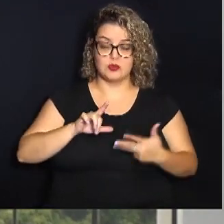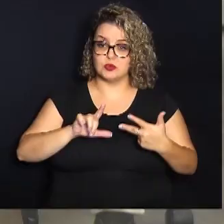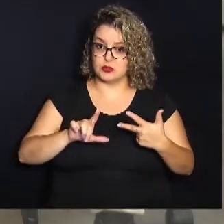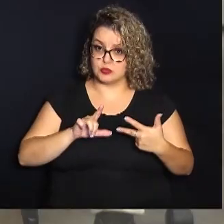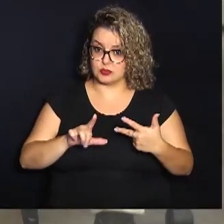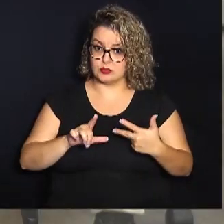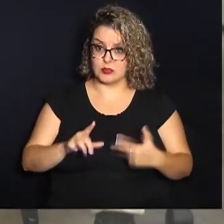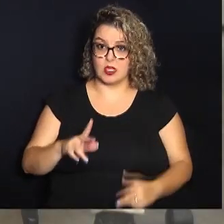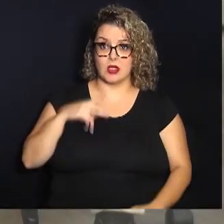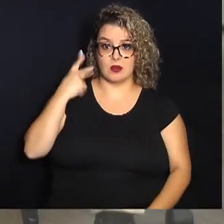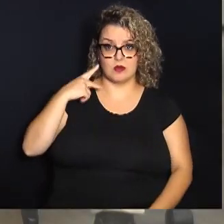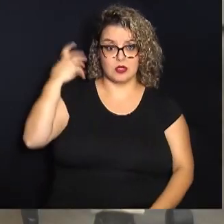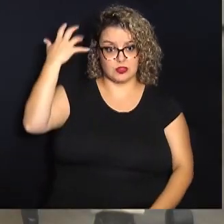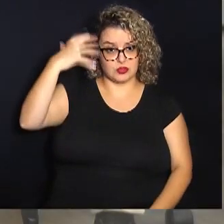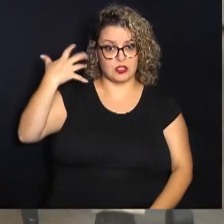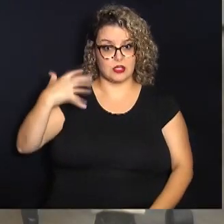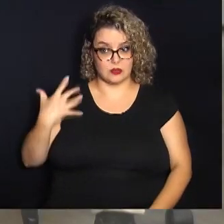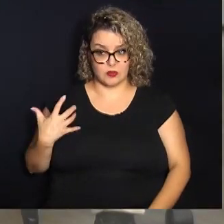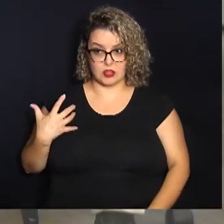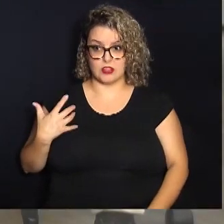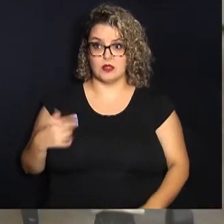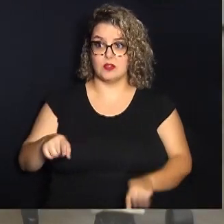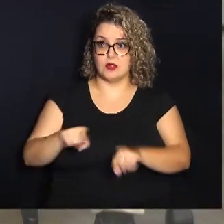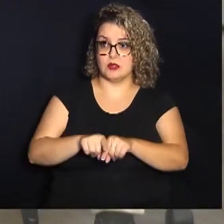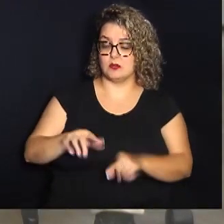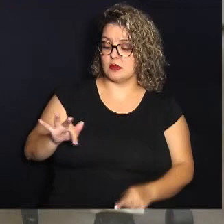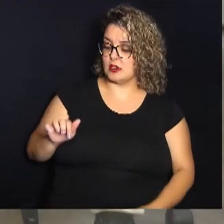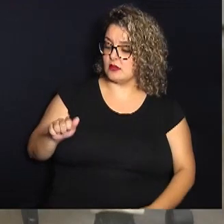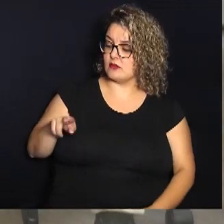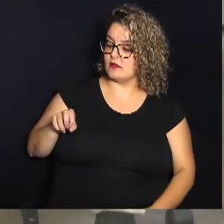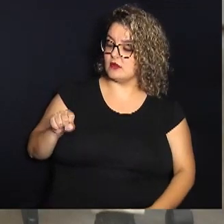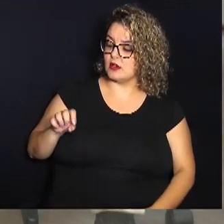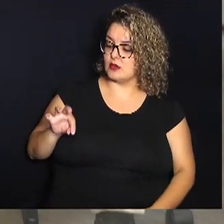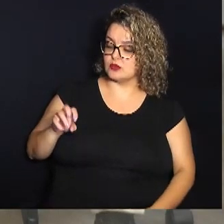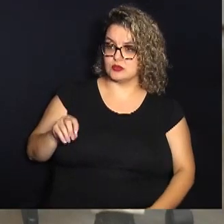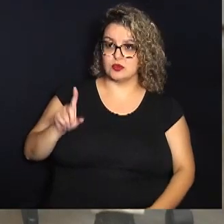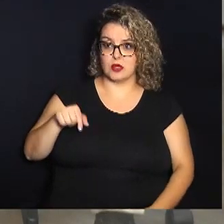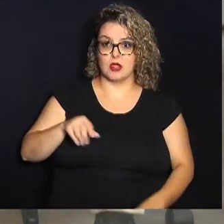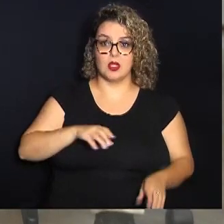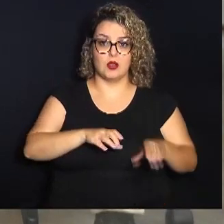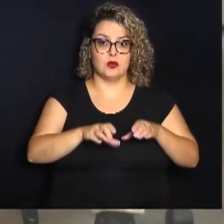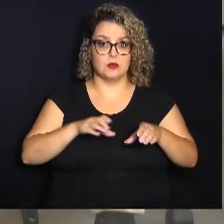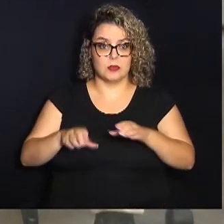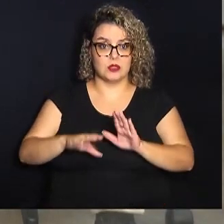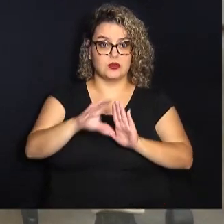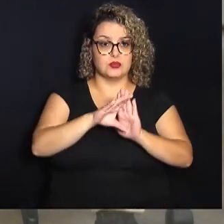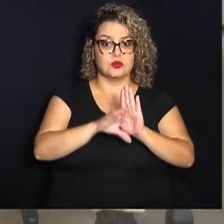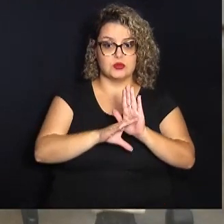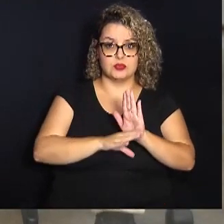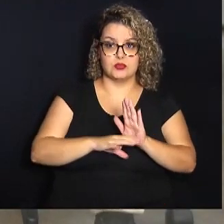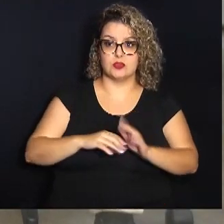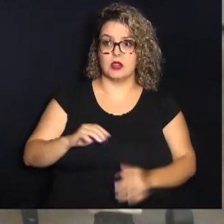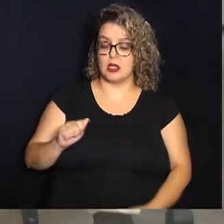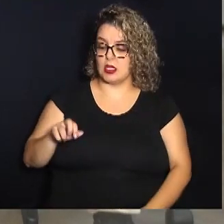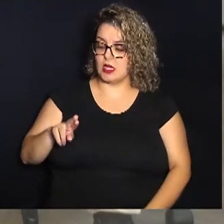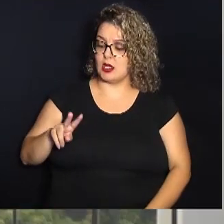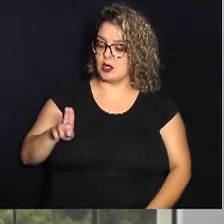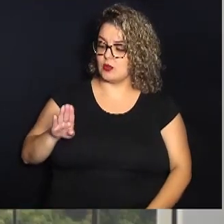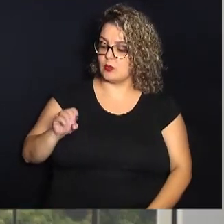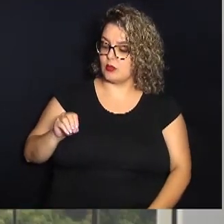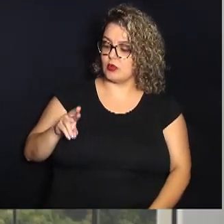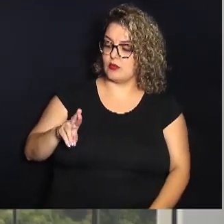a vereadora Guida Calisto e o Fausto Marinho Neto, que é coordenador do programa de arboviroses de